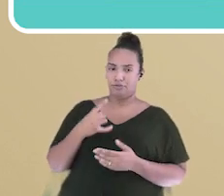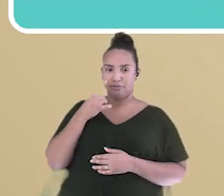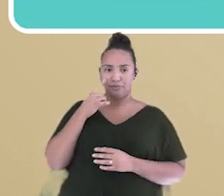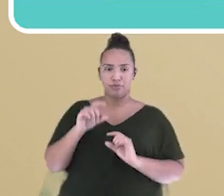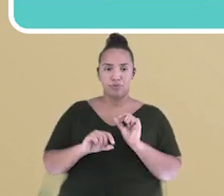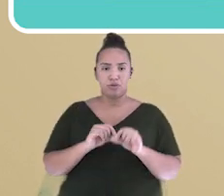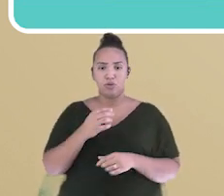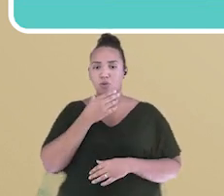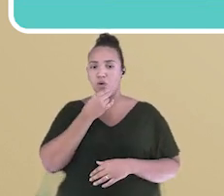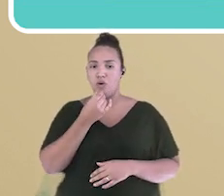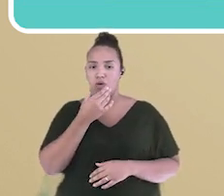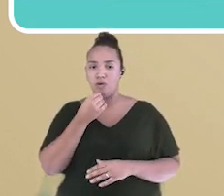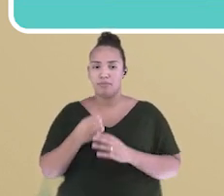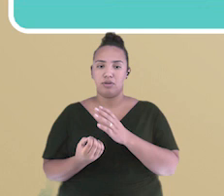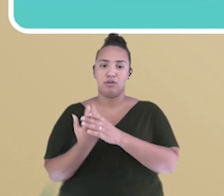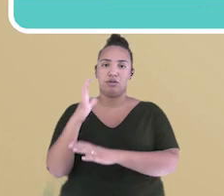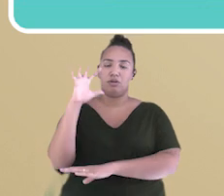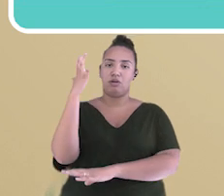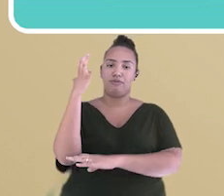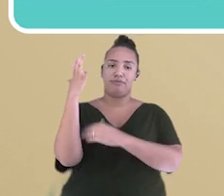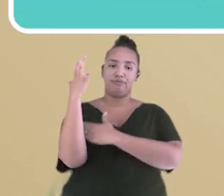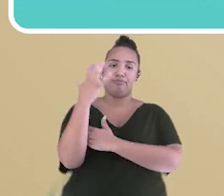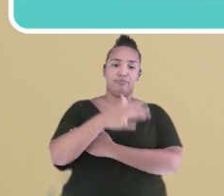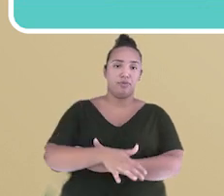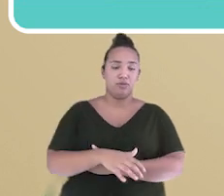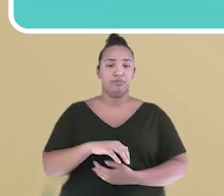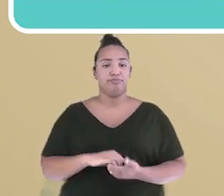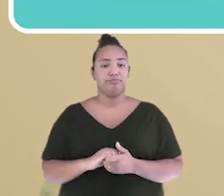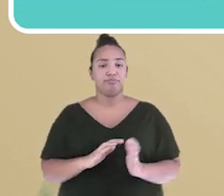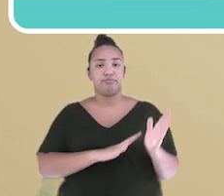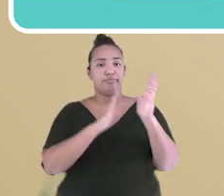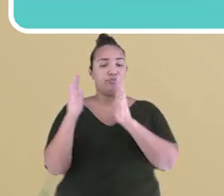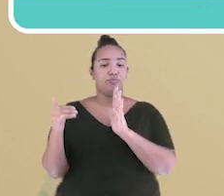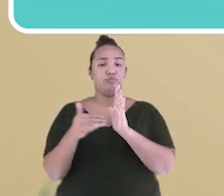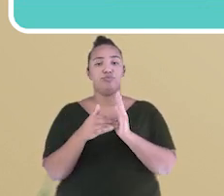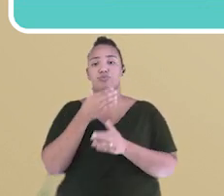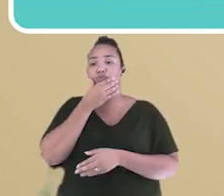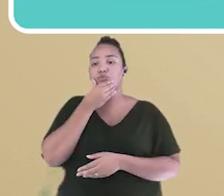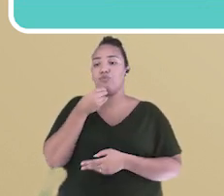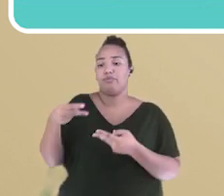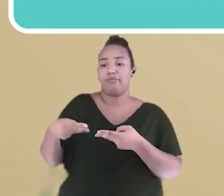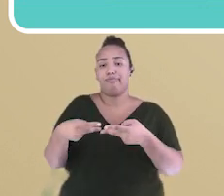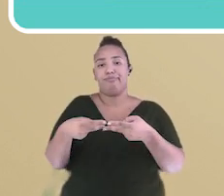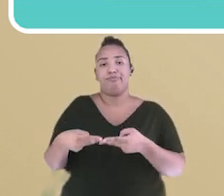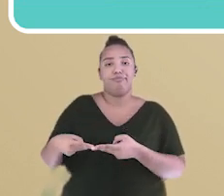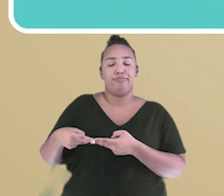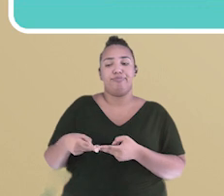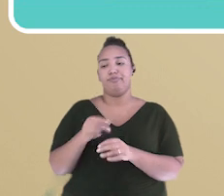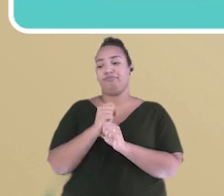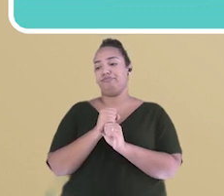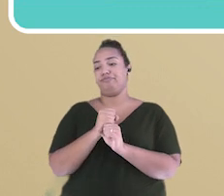vê. Ela vê um homem cortando uma árvore. E no último quadrinho, o homem está segurando a rede para